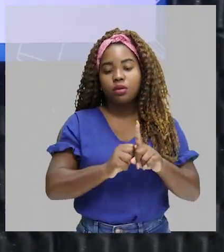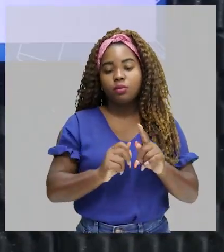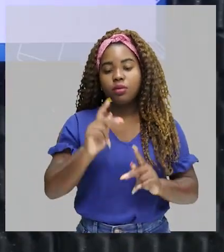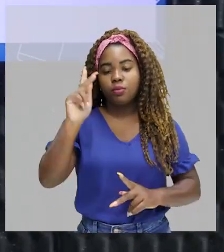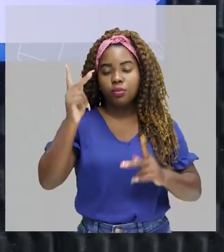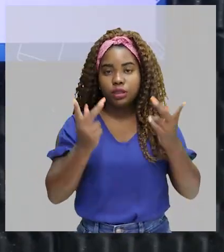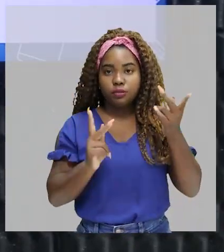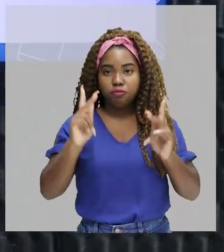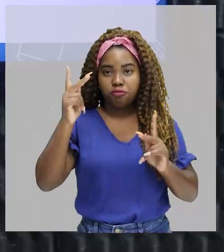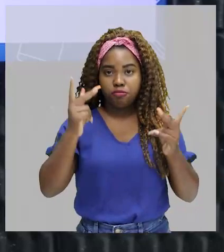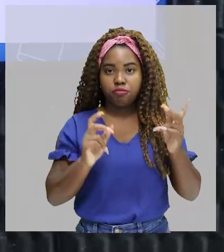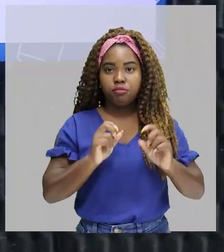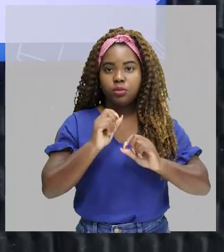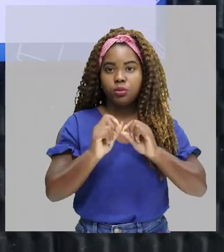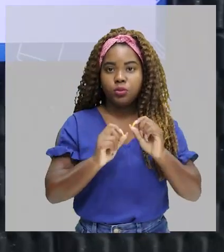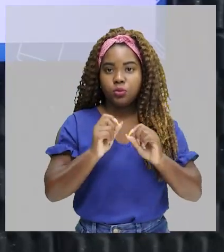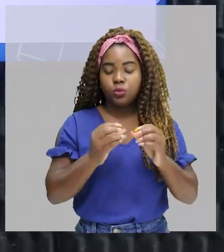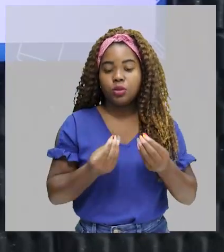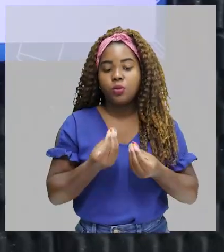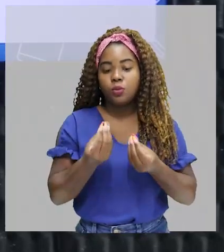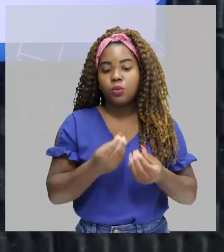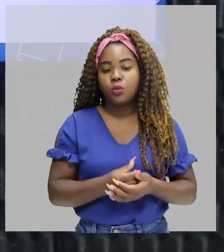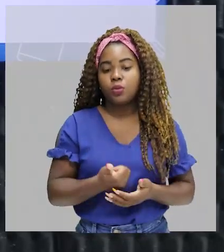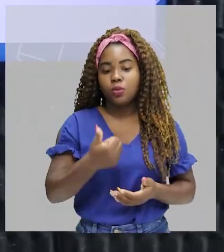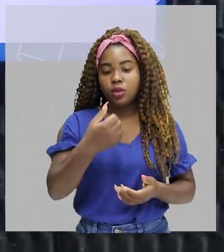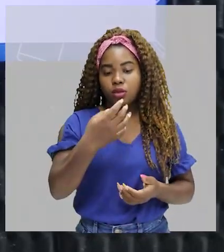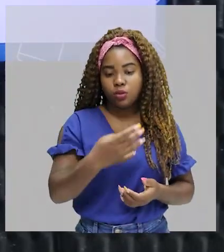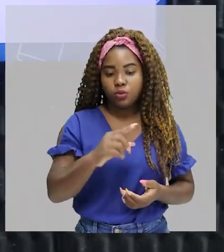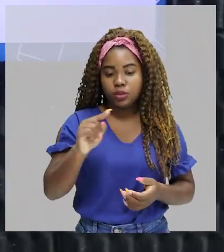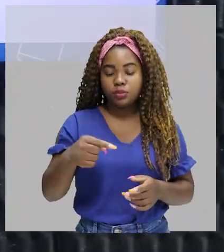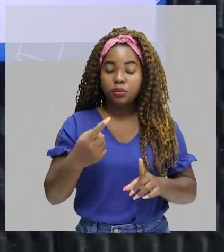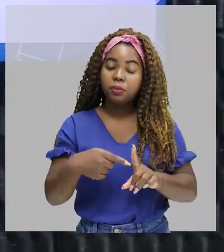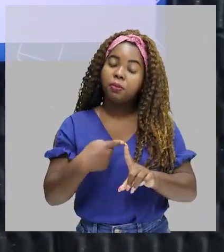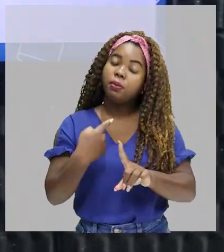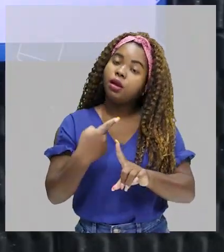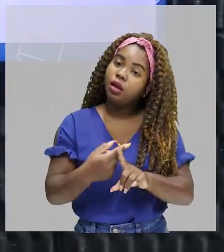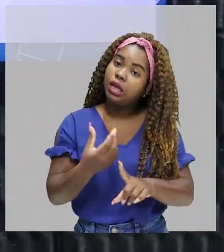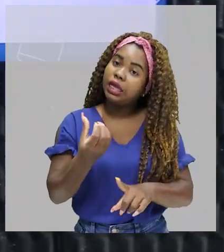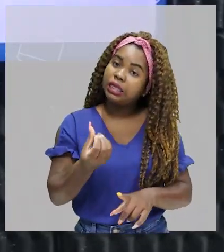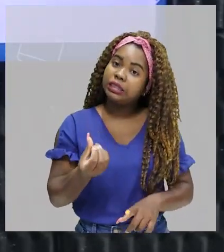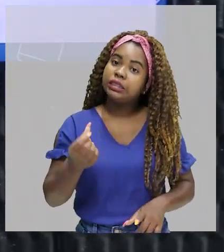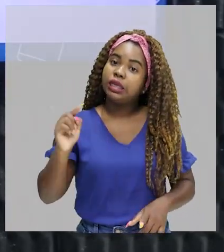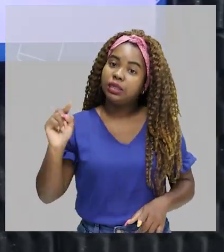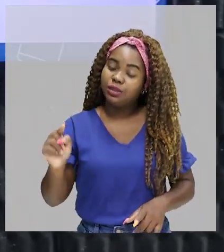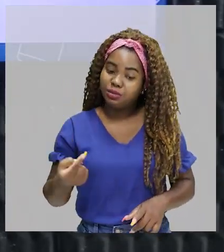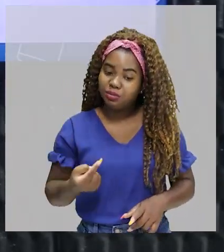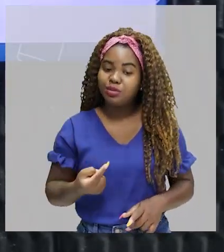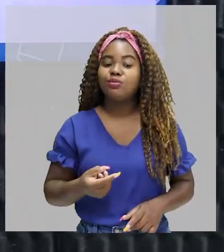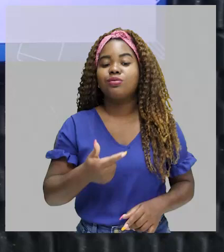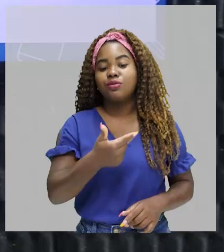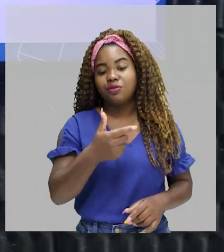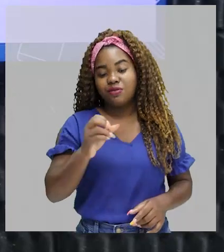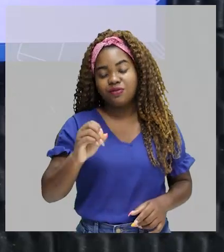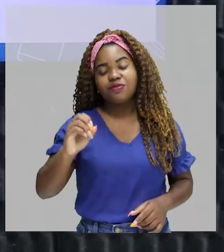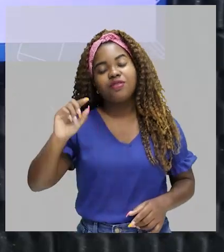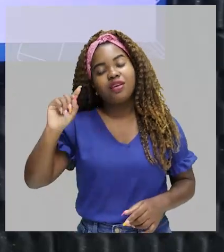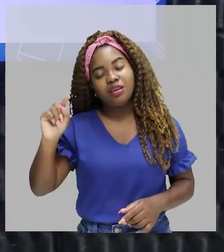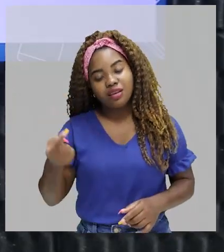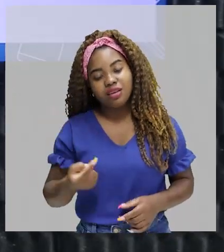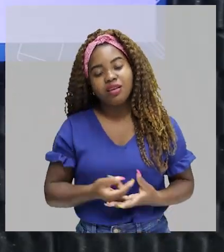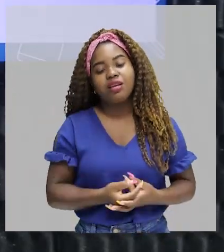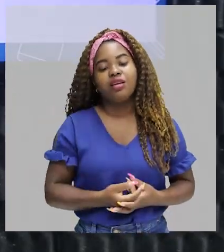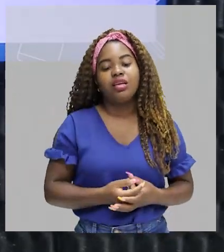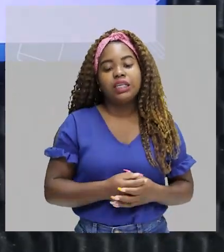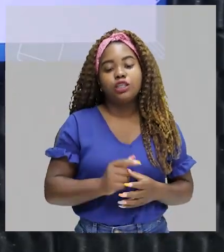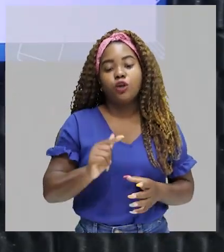descubro fevereiro? Eu vou fazer o 14 mil mais os 6 mil, portanto, corresponde a 20 mil. E